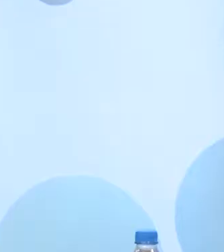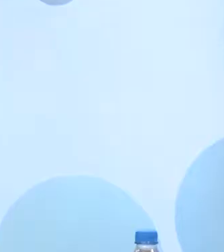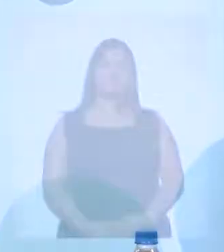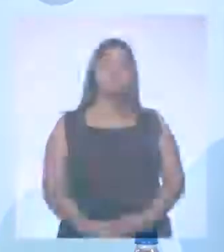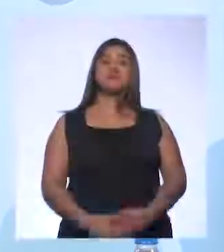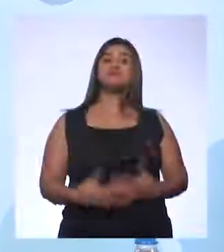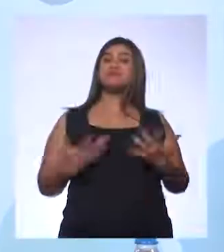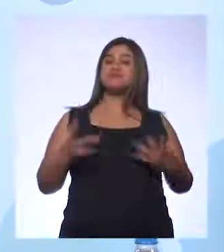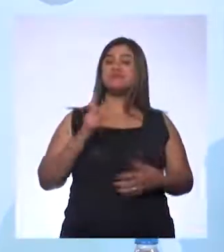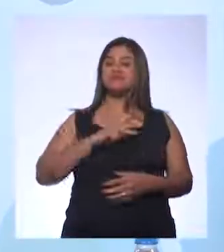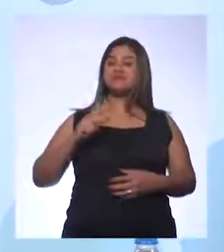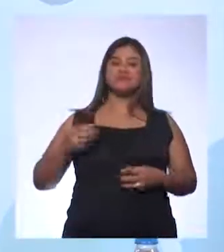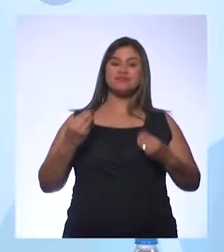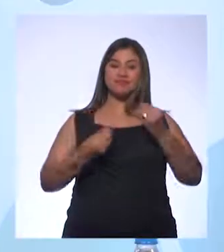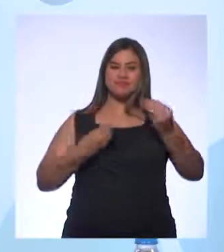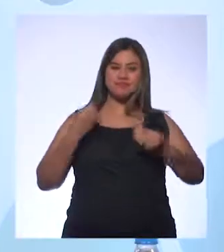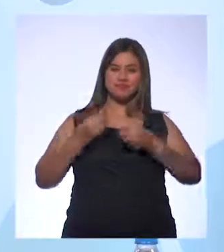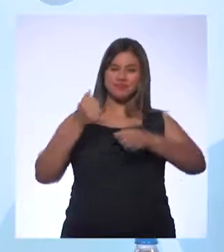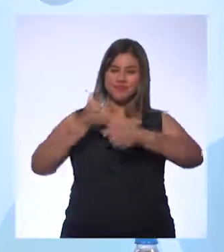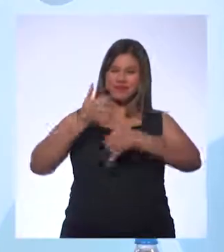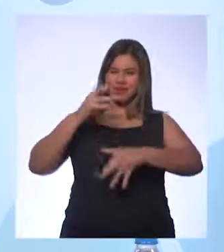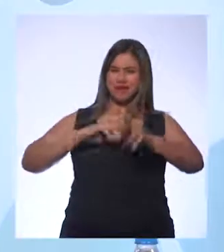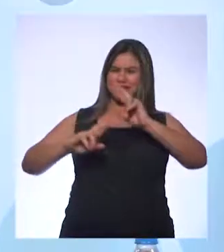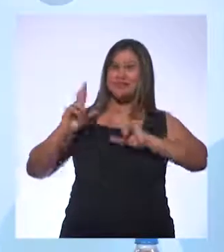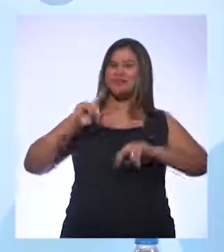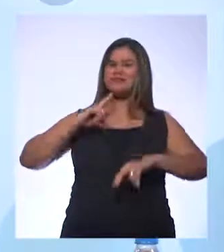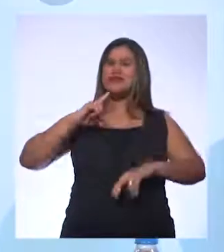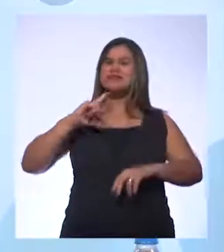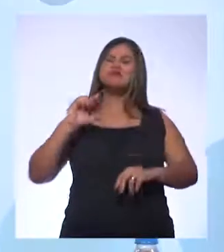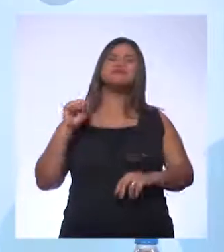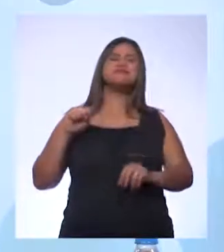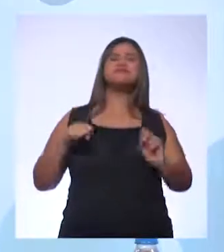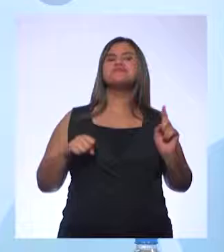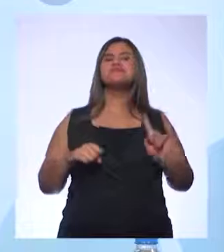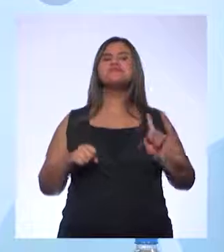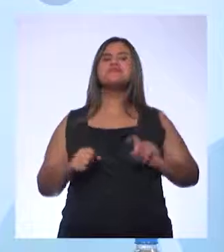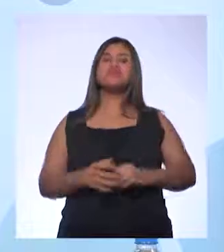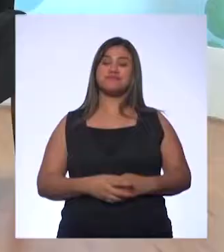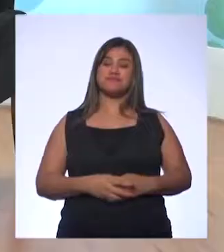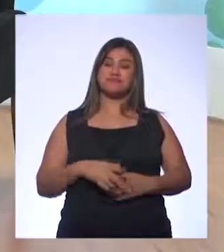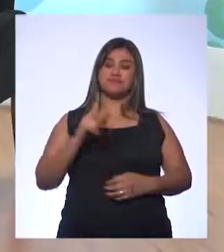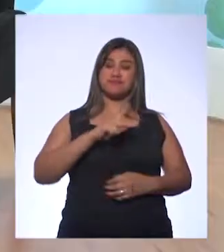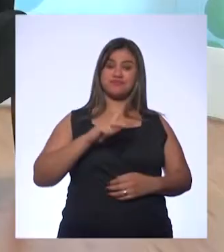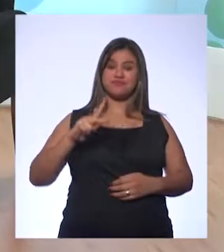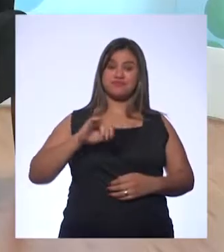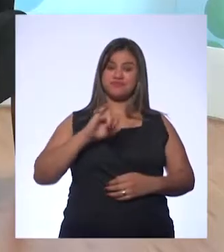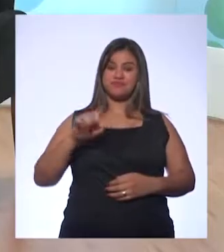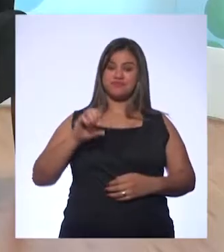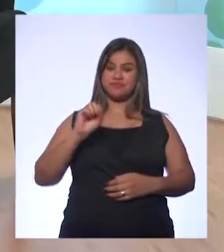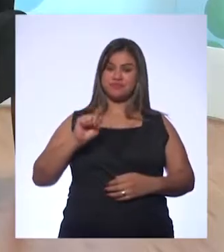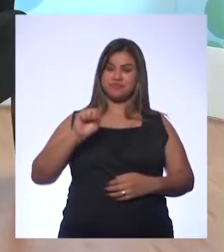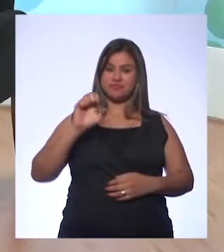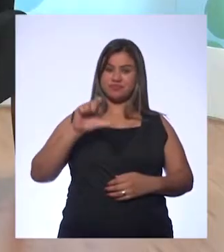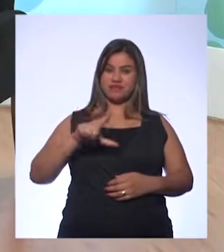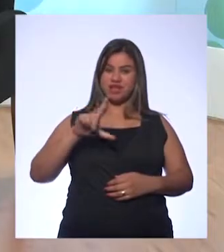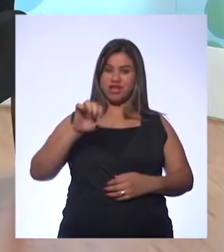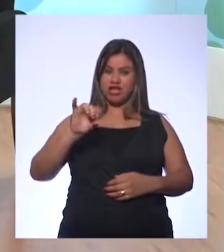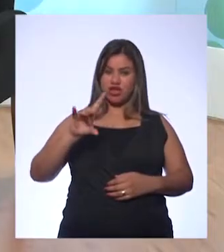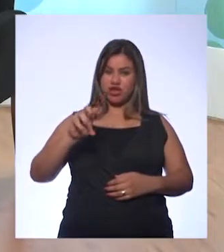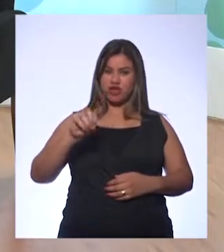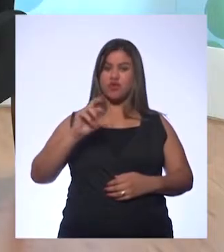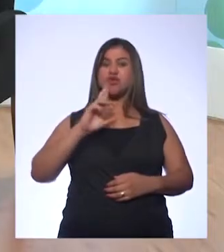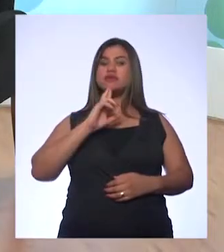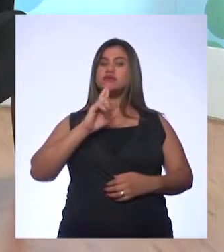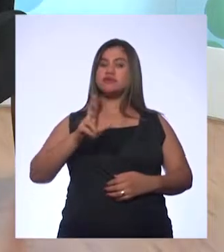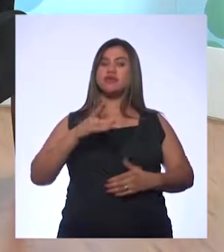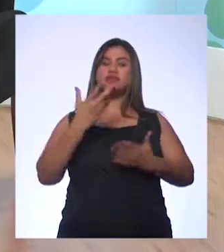E aí, professor Mauro, tem gente no chat aí? Responderam? Olha, o professor Josélio, ele está aqui